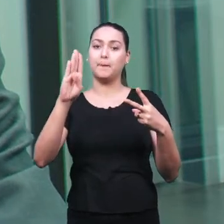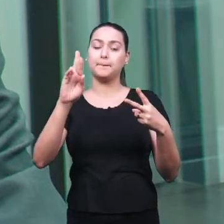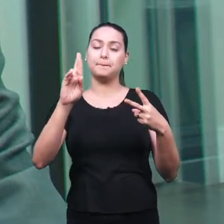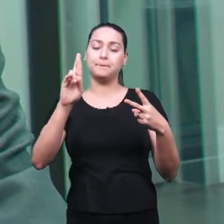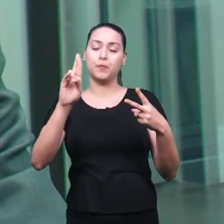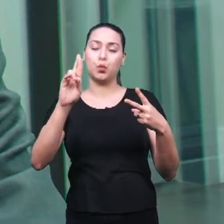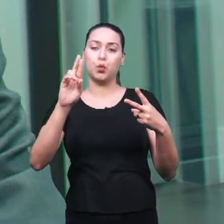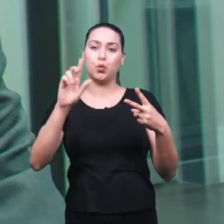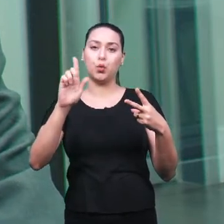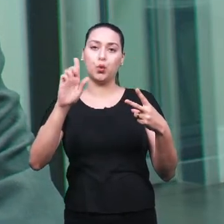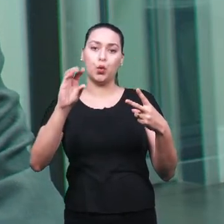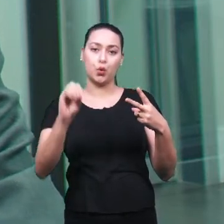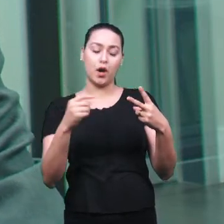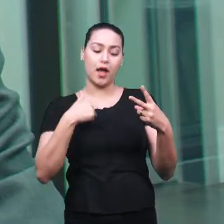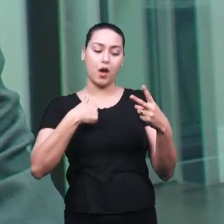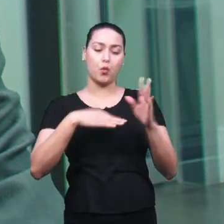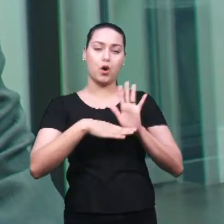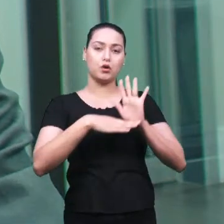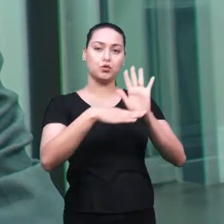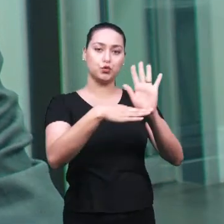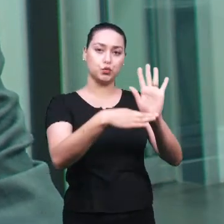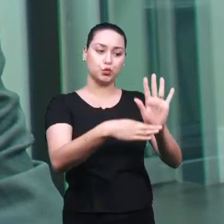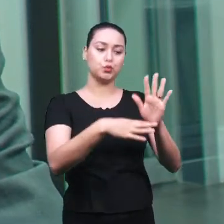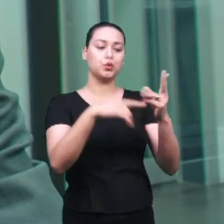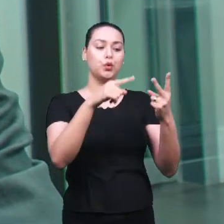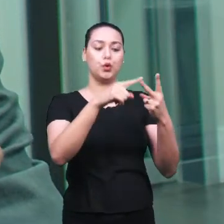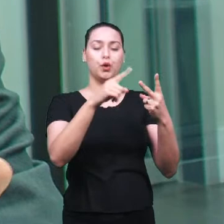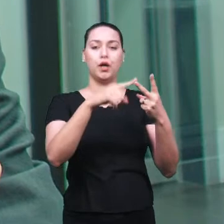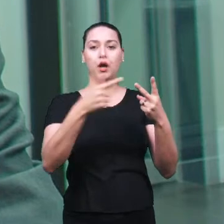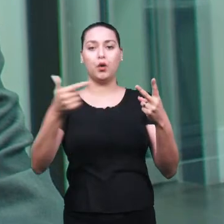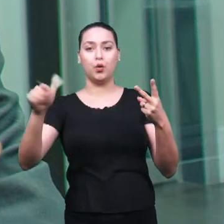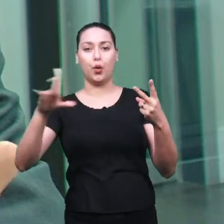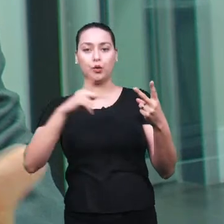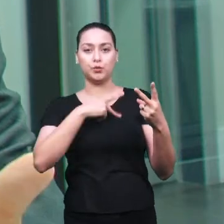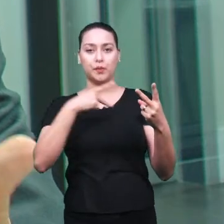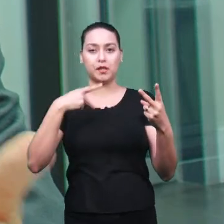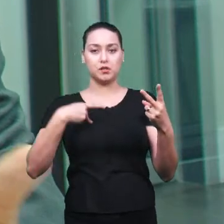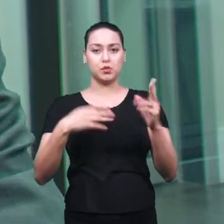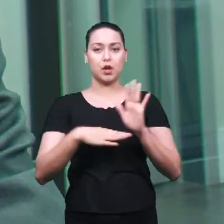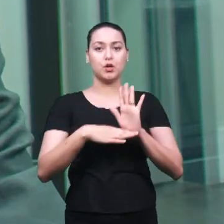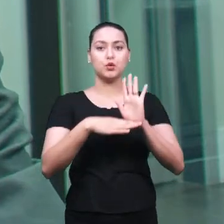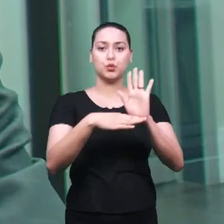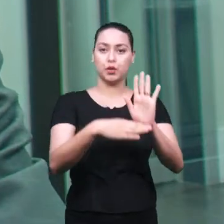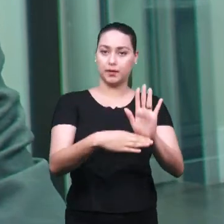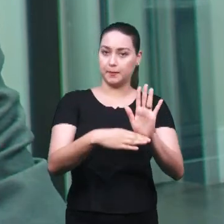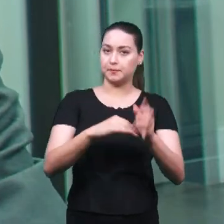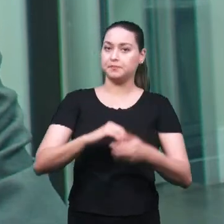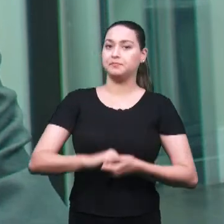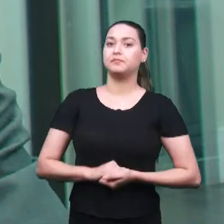diretamente, porque são suíços, né? Na verdade, suíças são irmãs, e elas falam o idioma